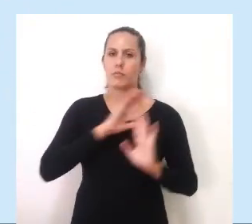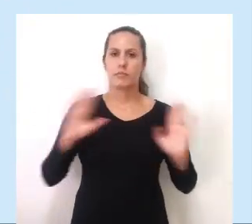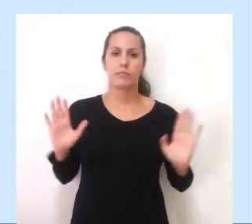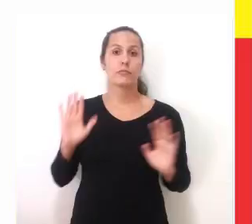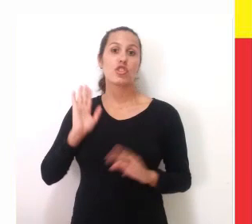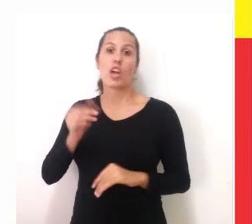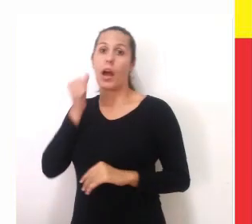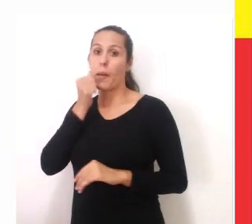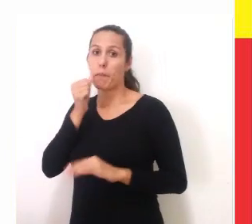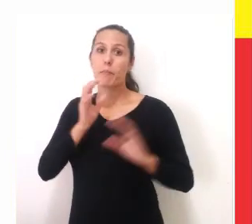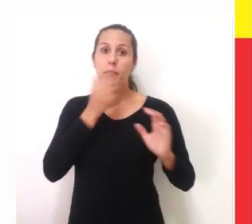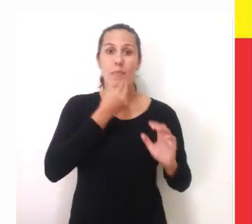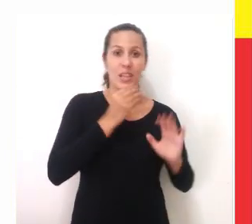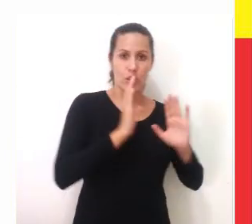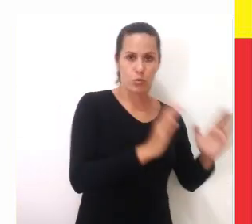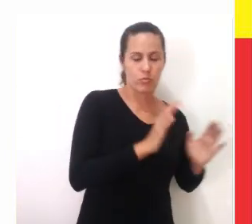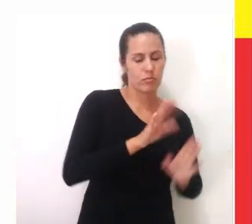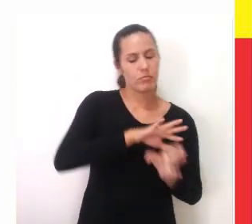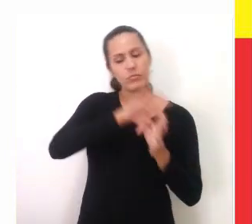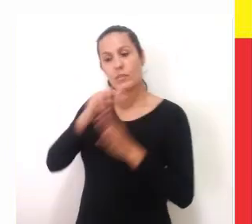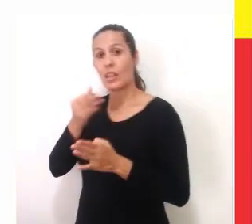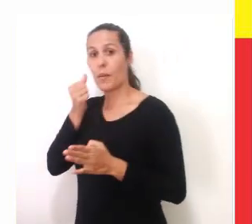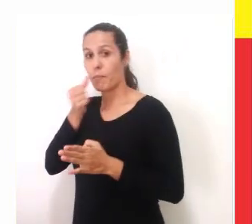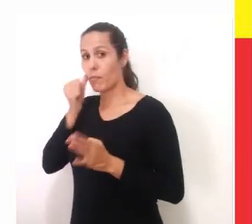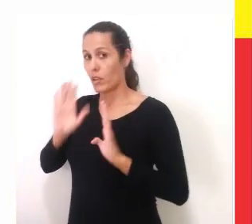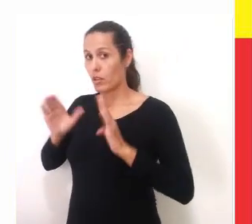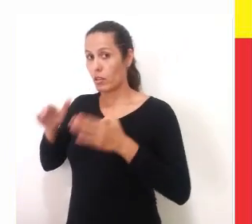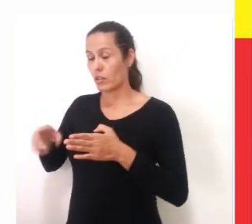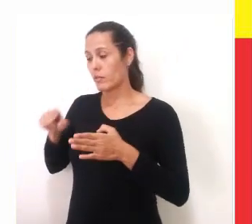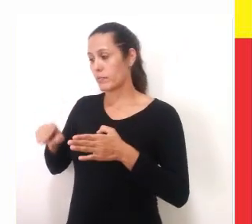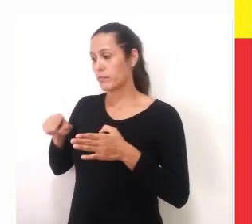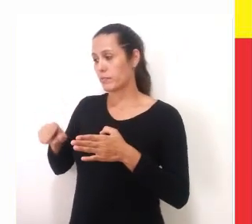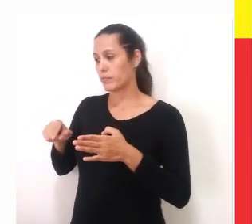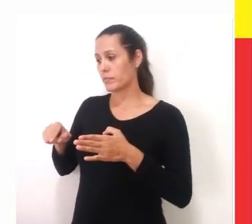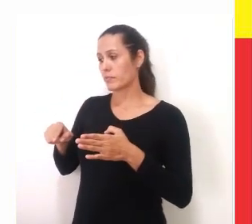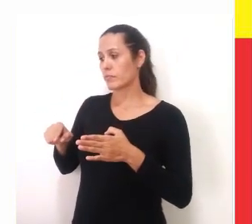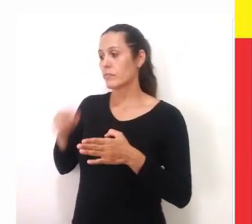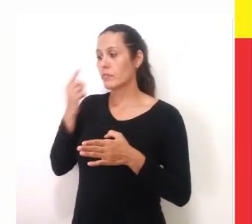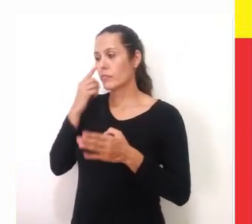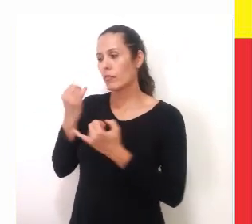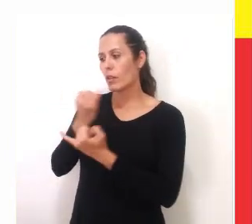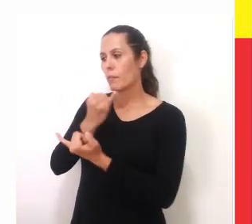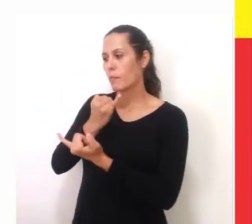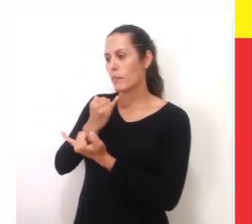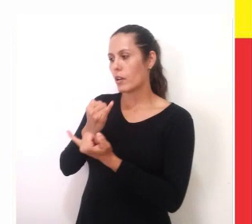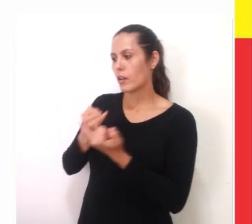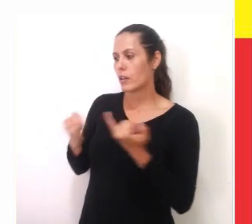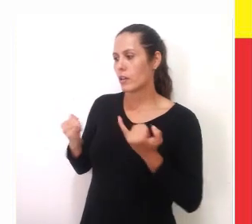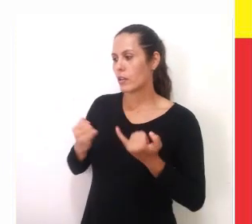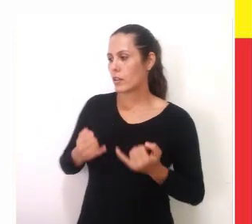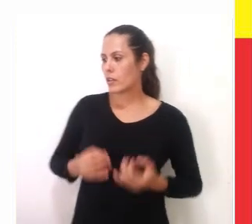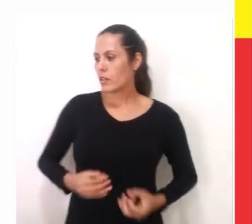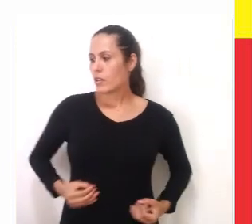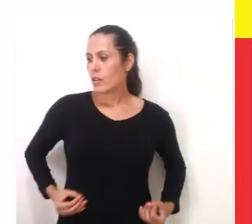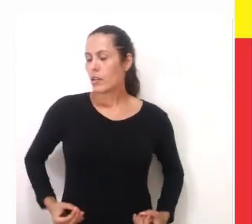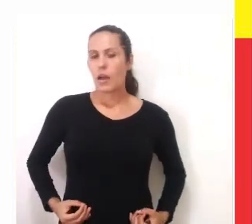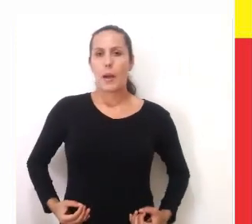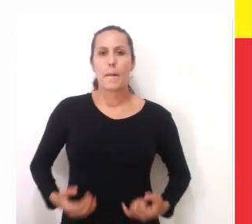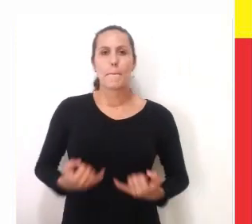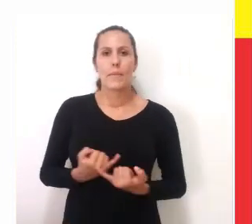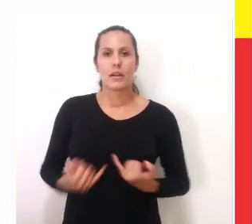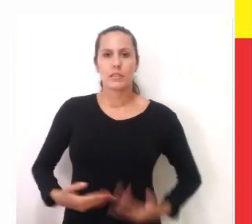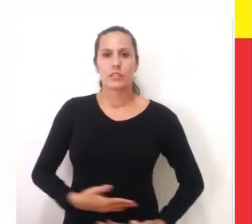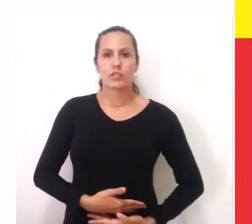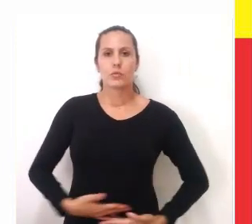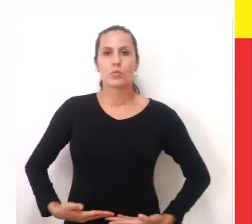meninos. Já as meninas, olha a imagem, a gente vai ter um corte semelhante a um corte